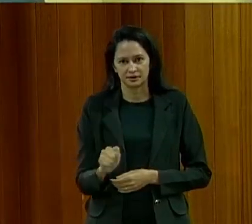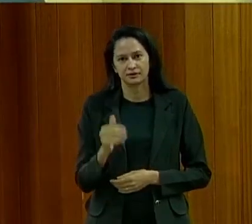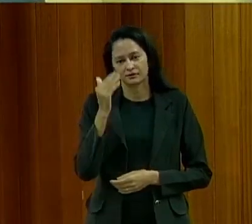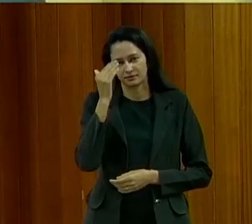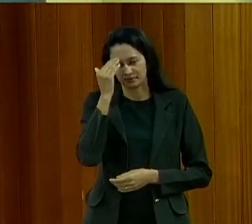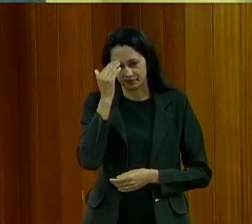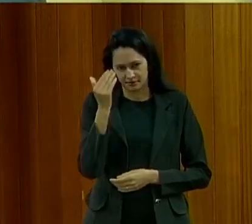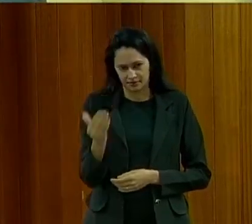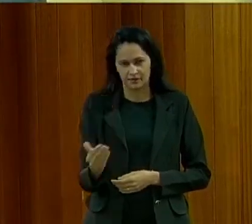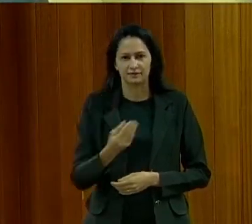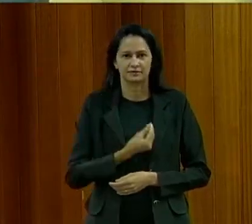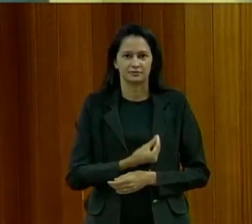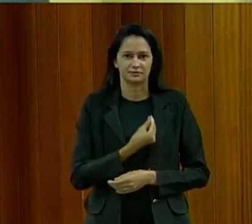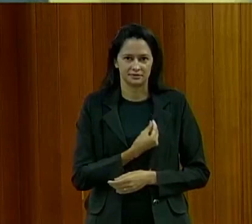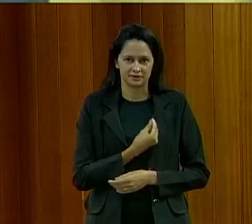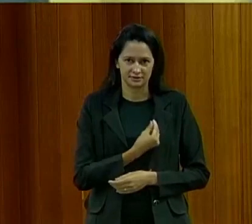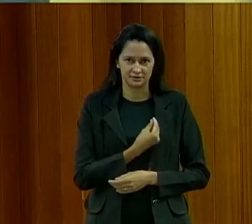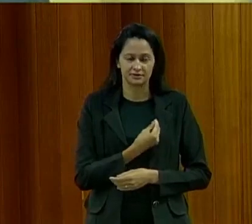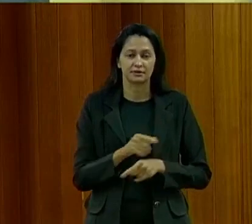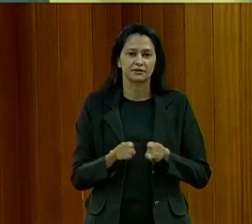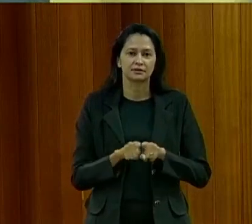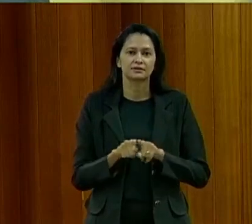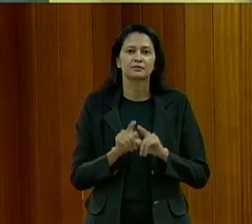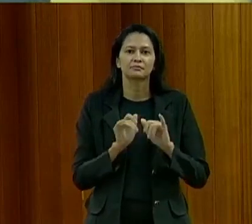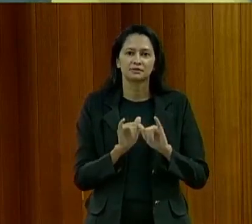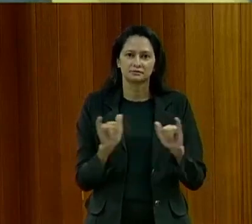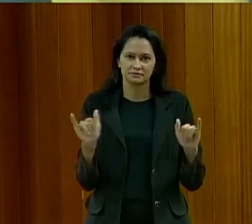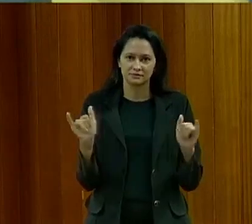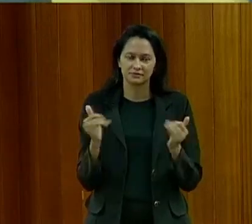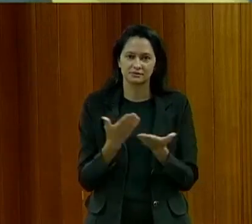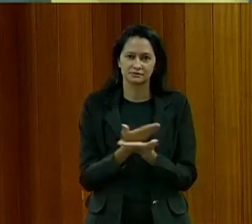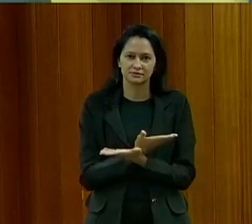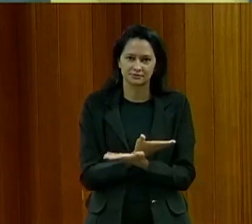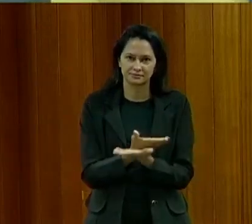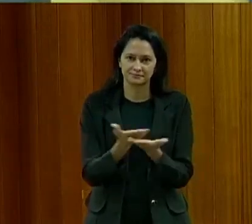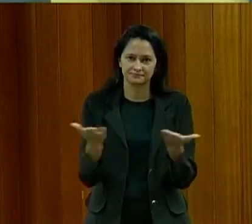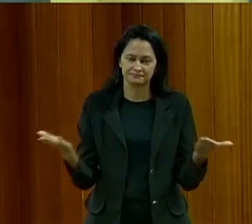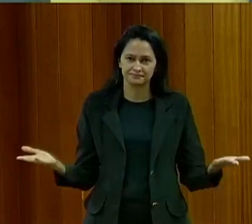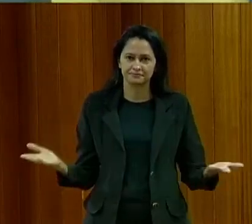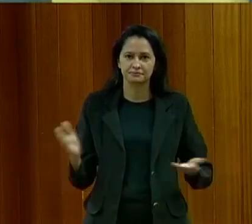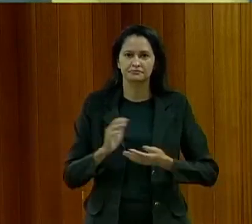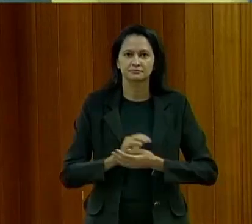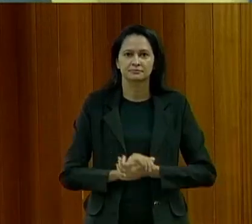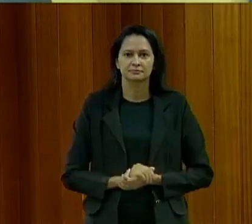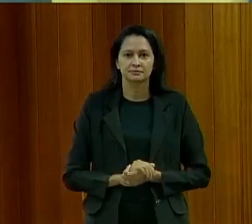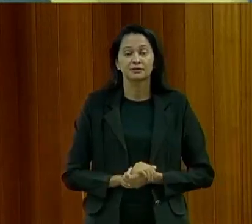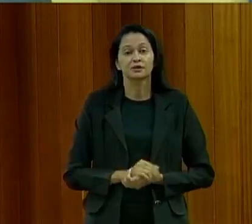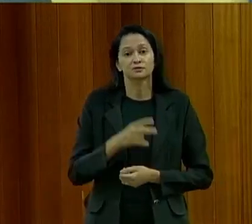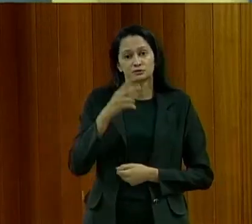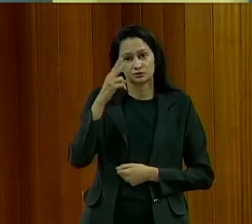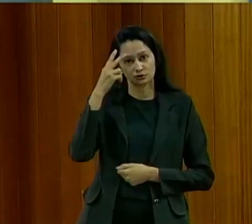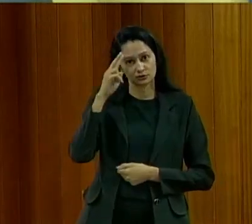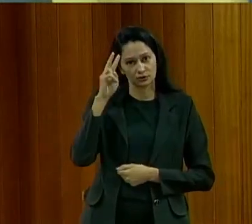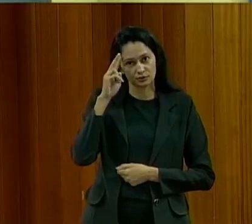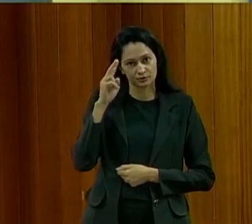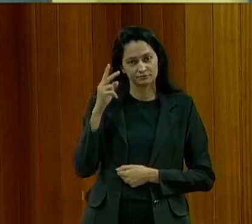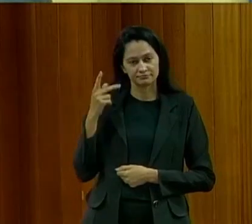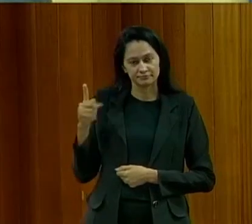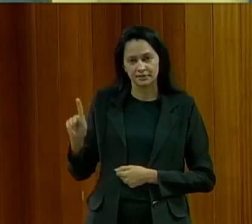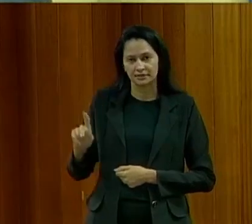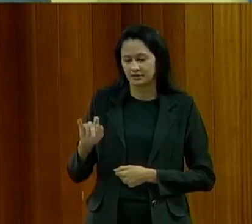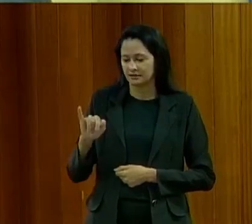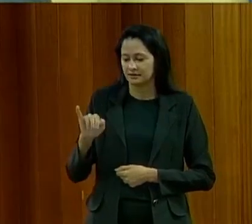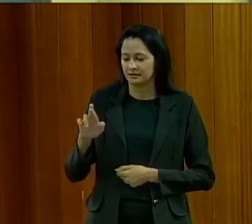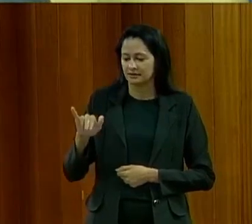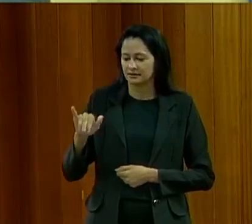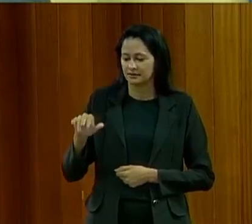E dizer aos senhores que fazer memória do nosso líder maior, Iris Rezende, nessa casa,